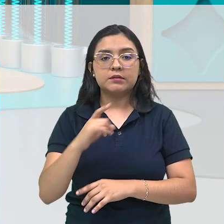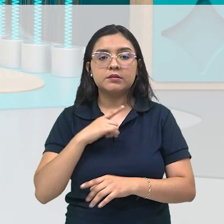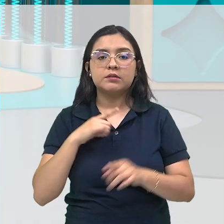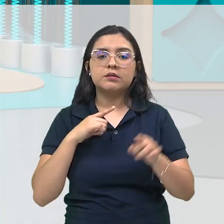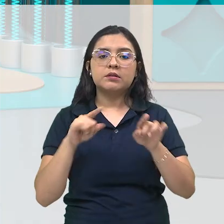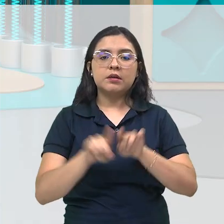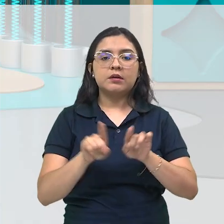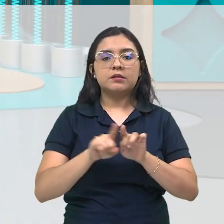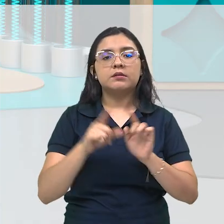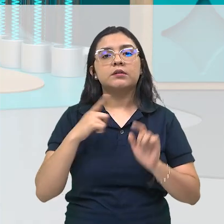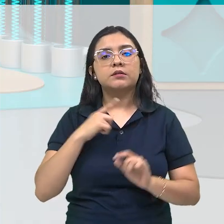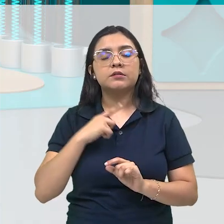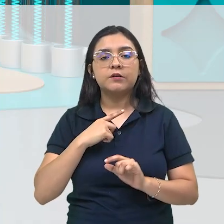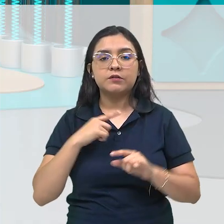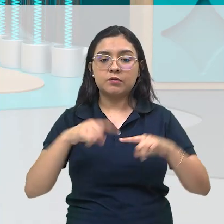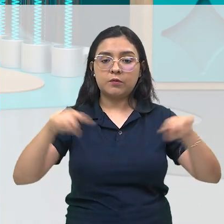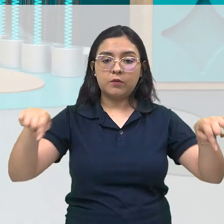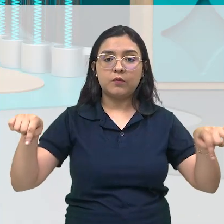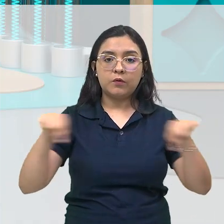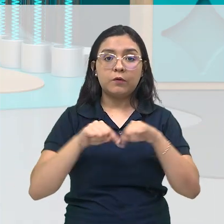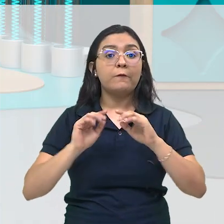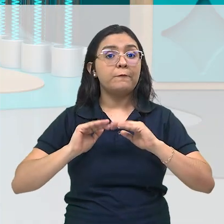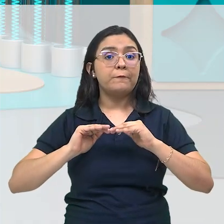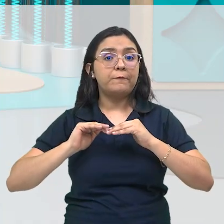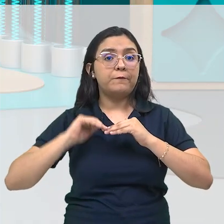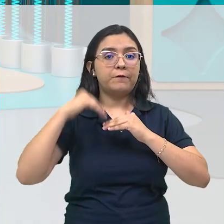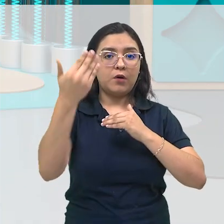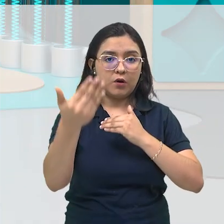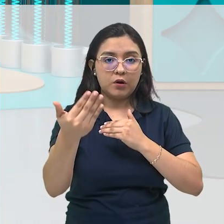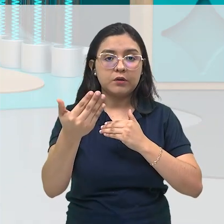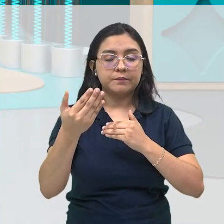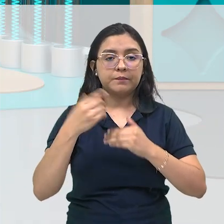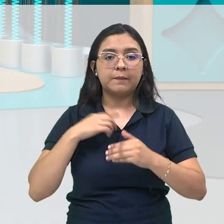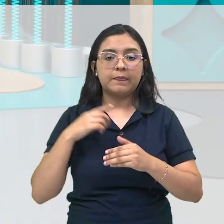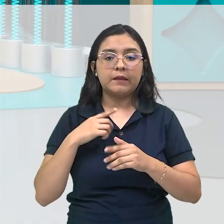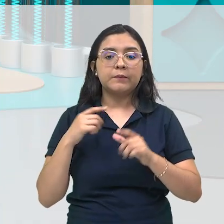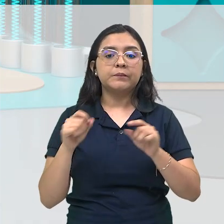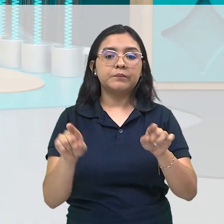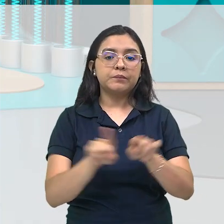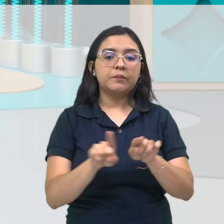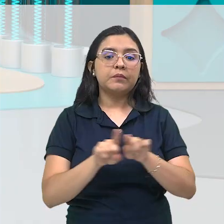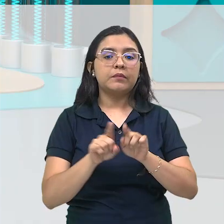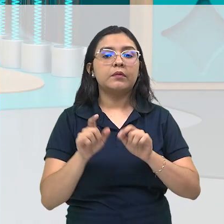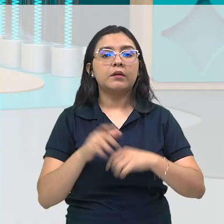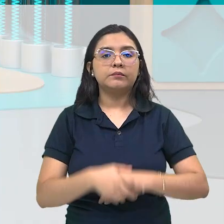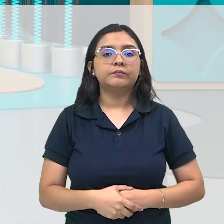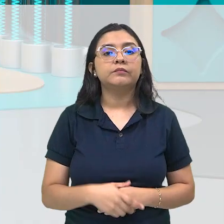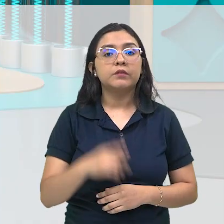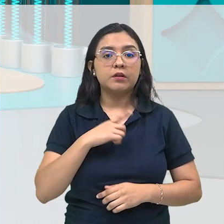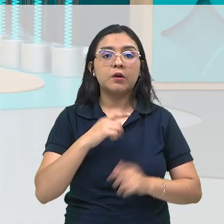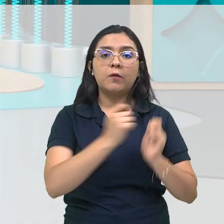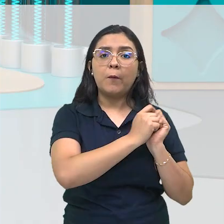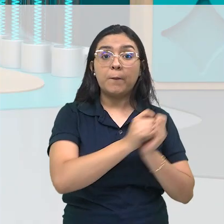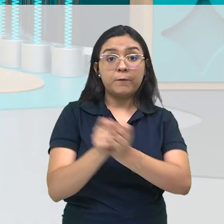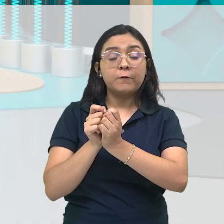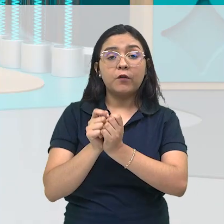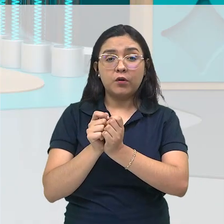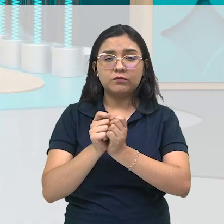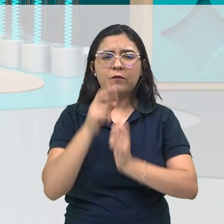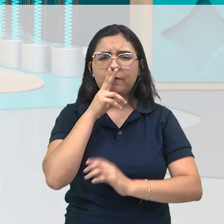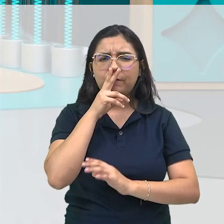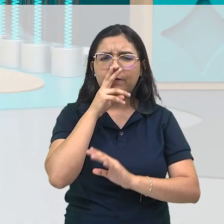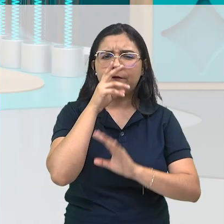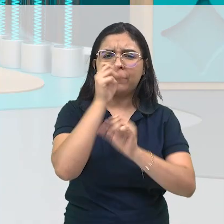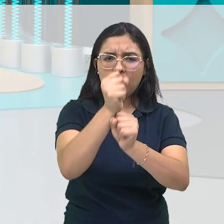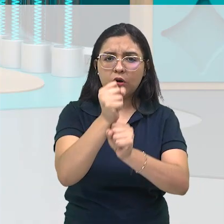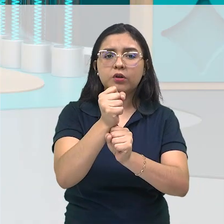lançar a bola fora do estádio, né, digamos que o lançador jogou e o rebatedor bateu tão forte, tão